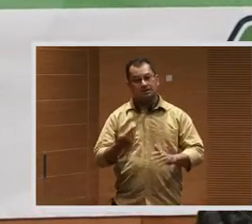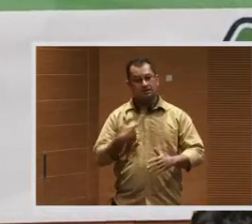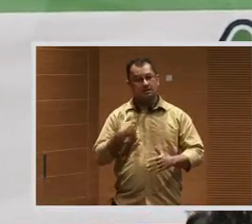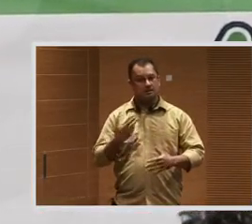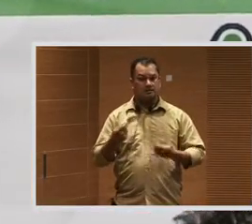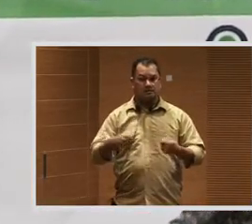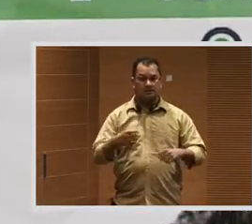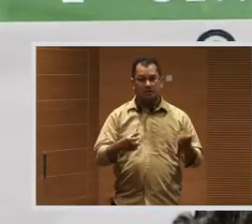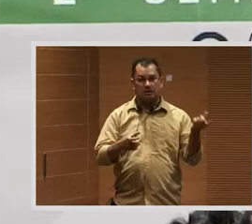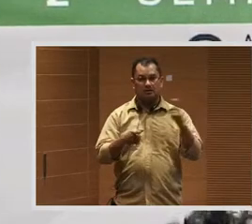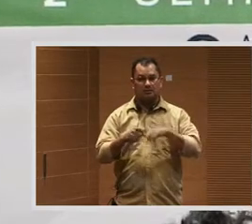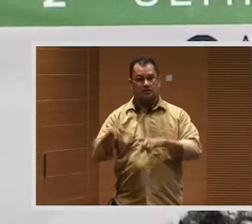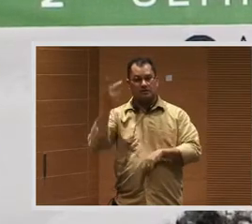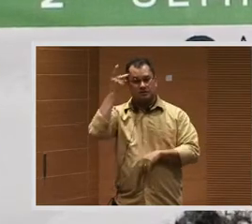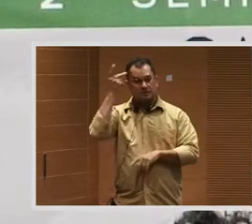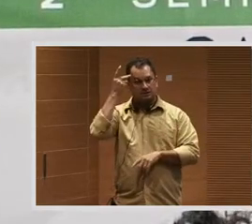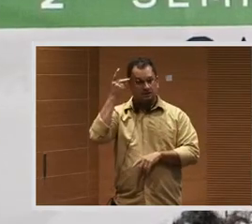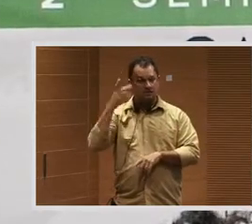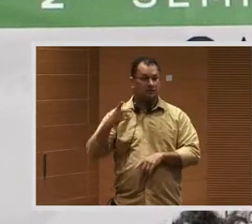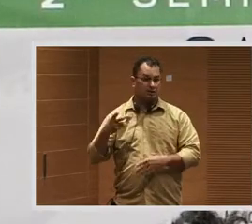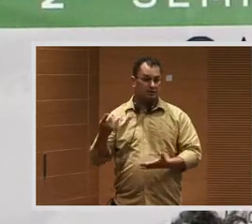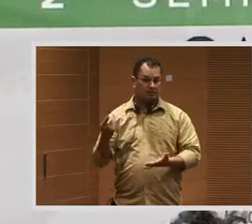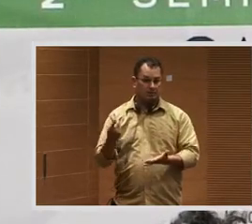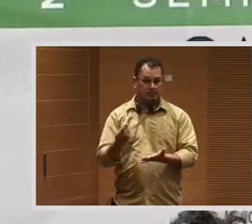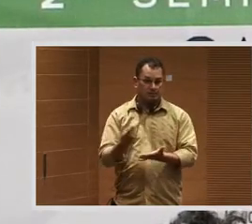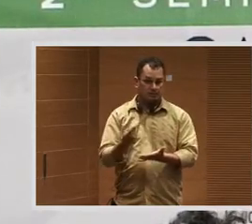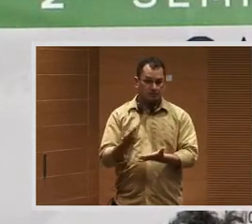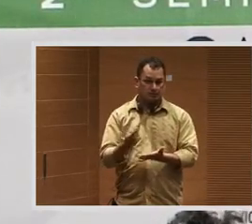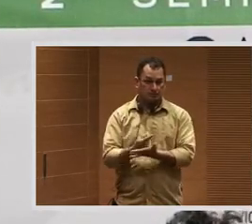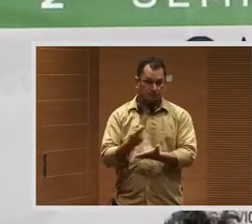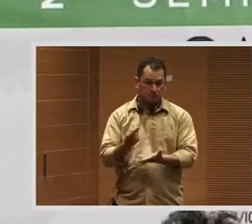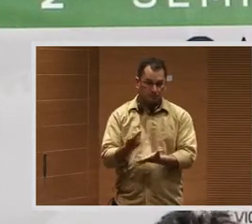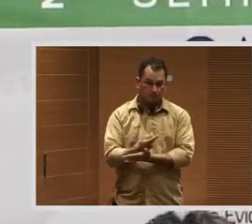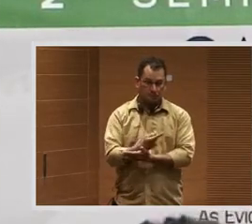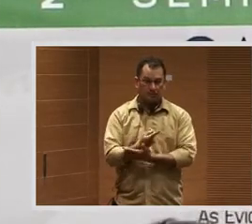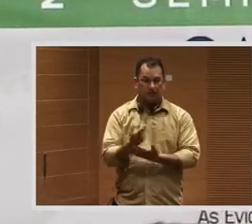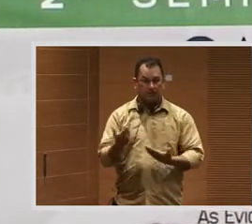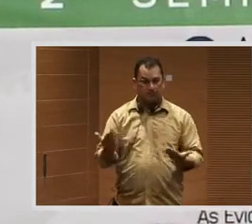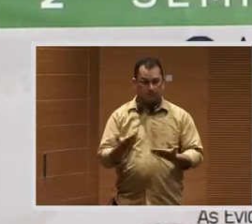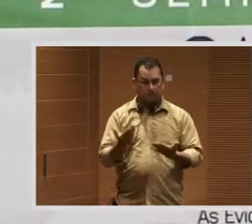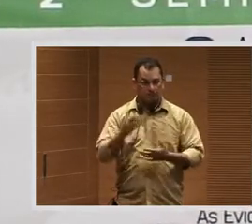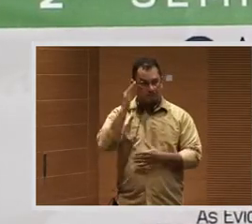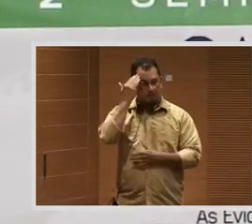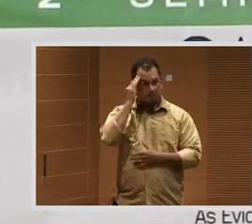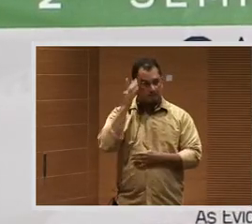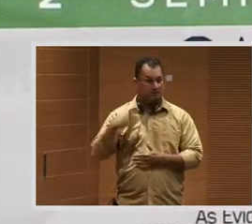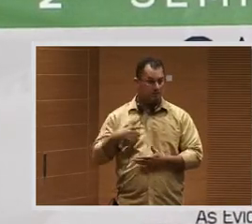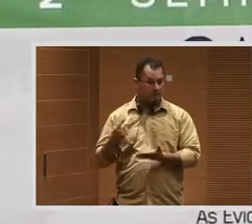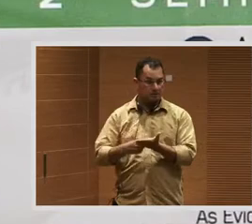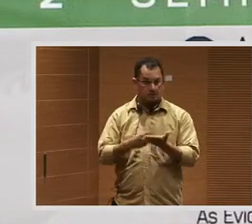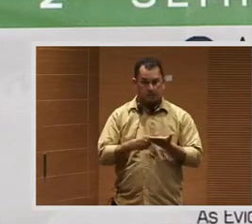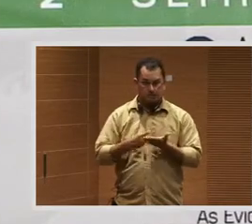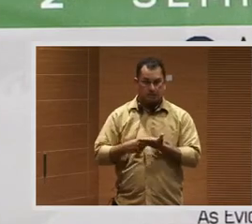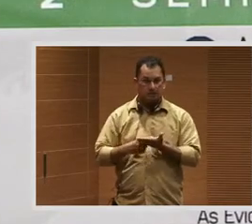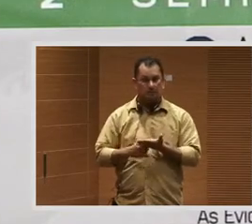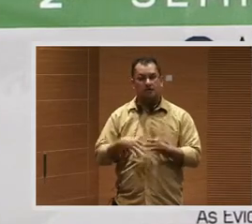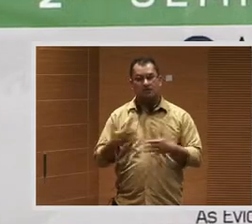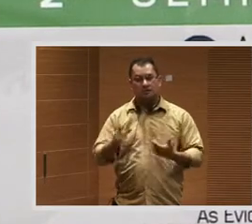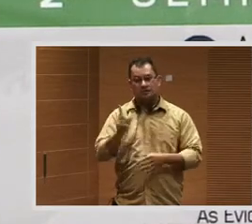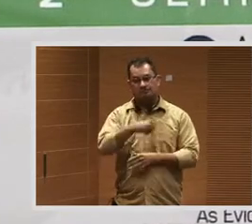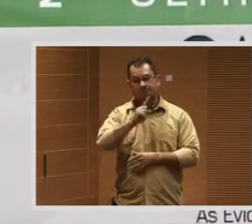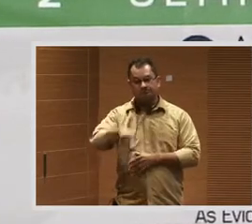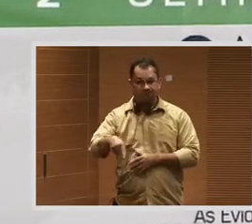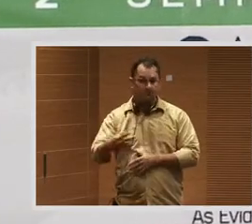São Paulo. Houve um erro de entendimento e hoje ela tinha um compromisso inadiável em São Paulo. Ontem ela